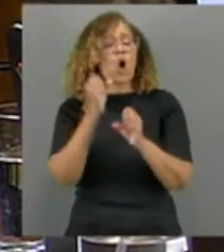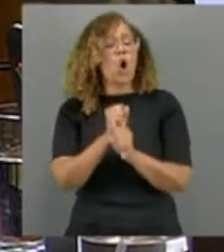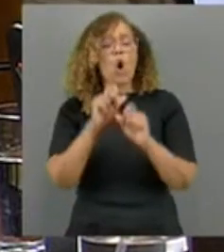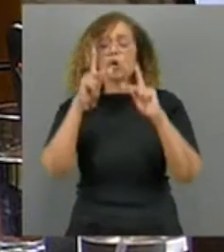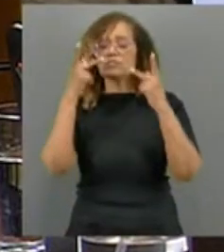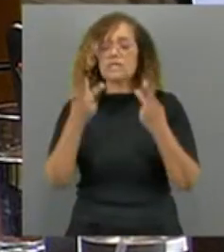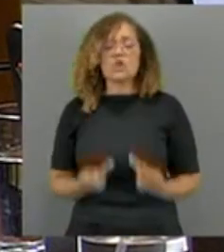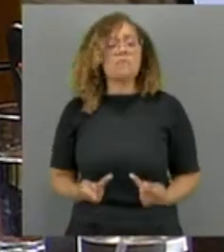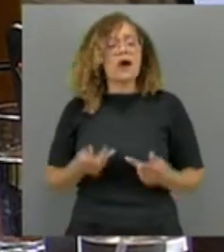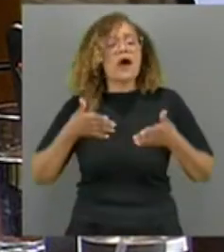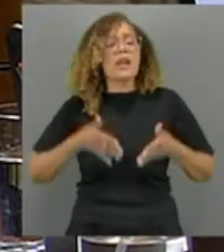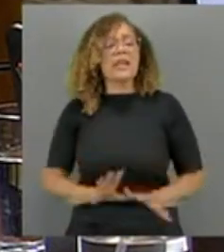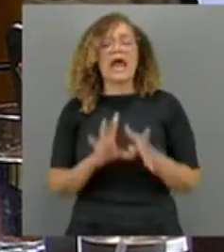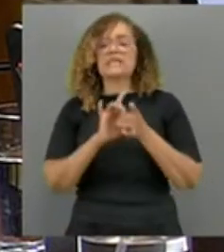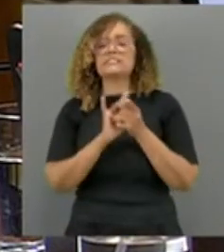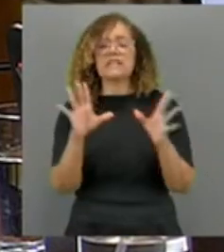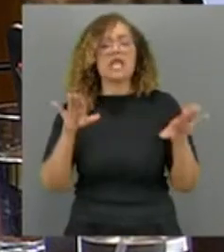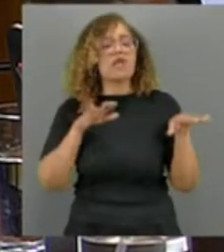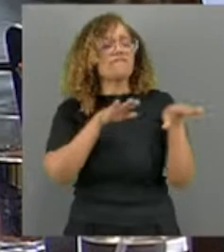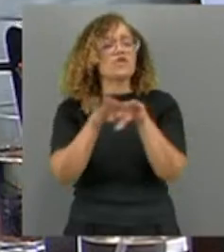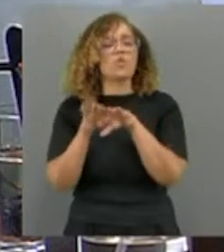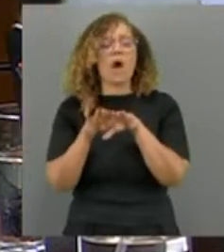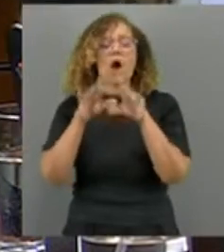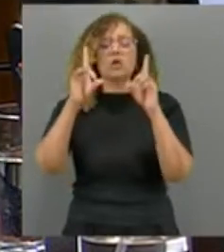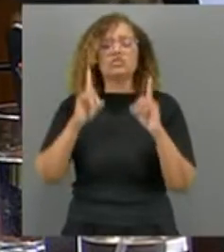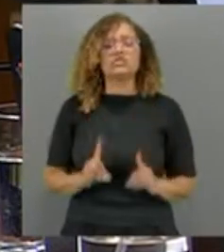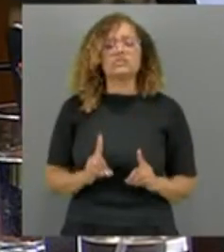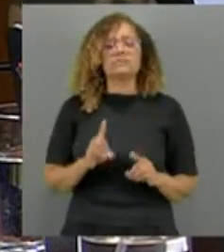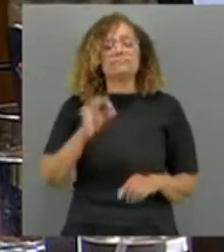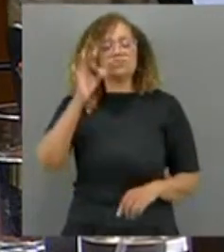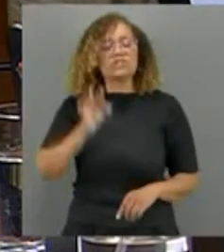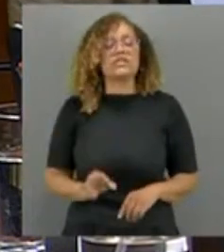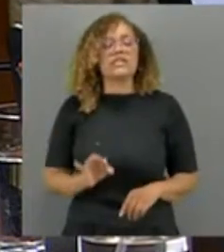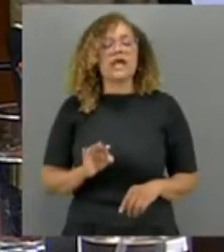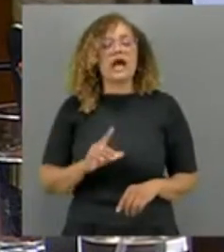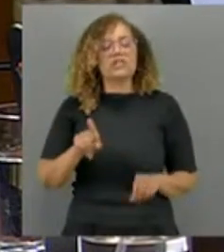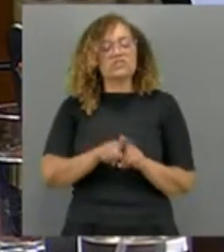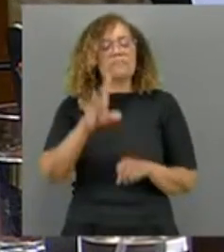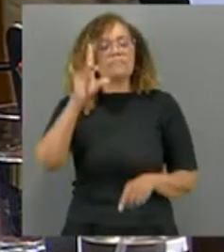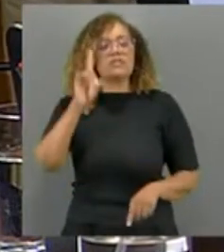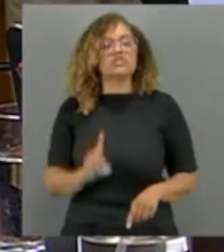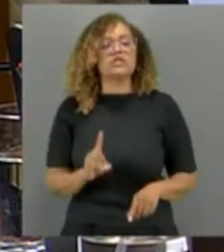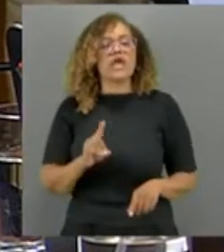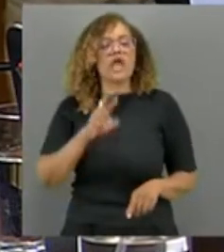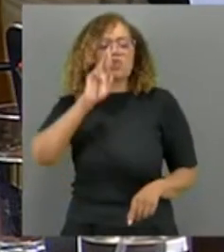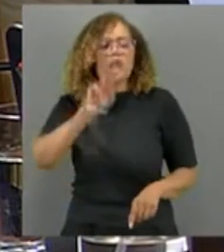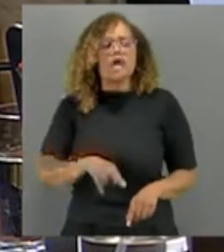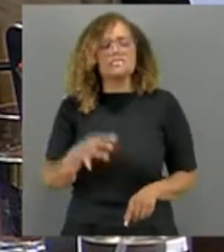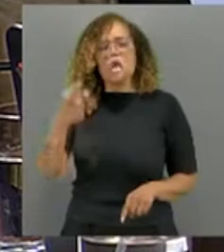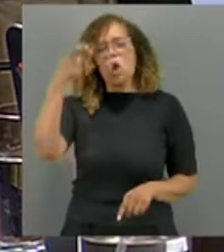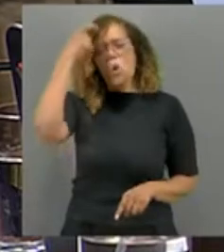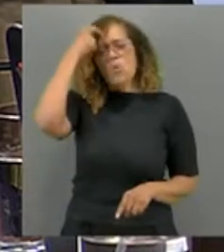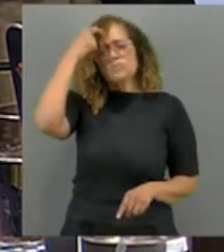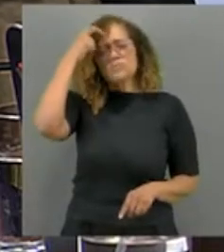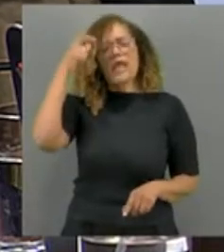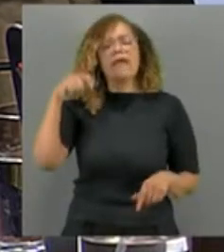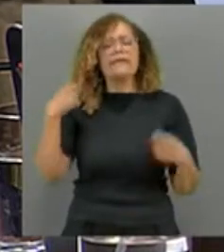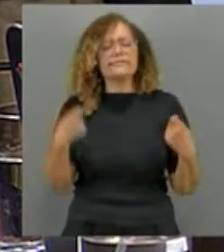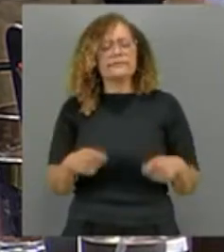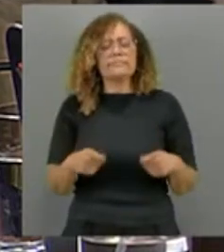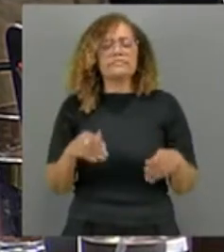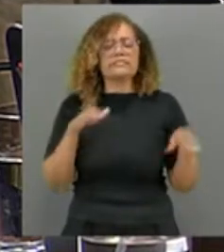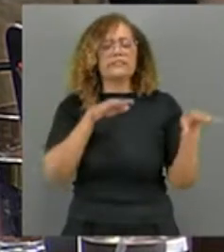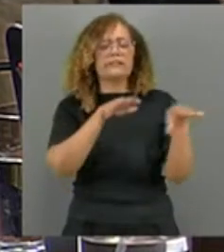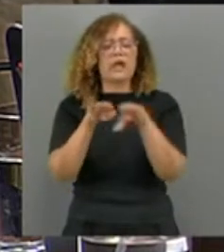humanos nascem livres e iguais em dignidades e direitos, são dotados de razão e consciência e devem agir em relação uns aos